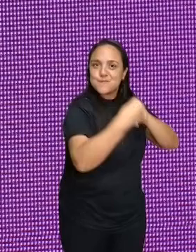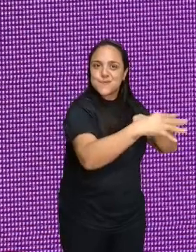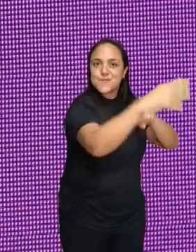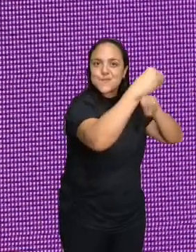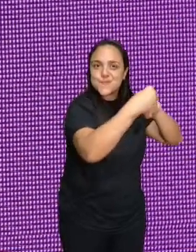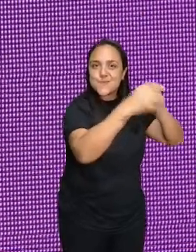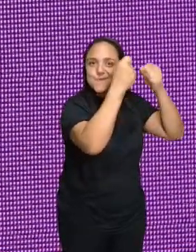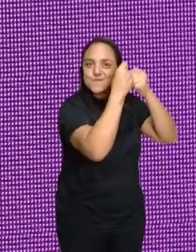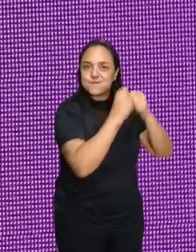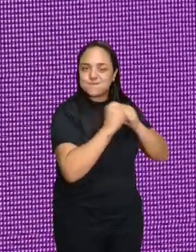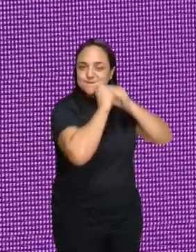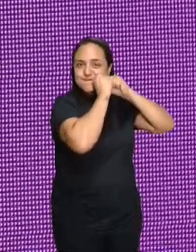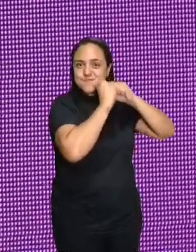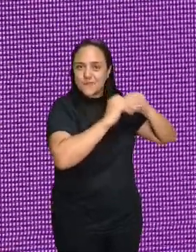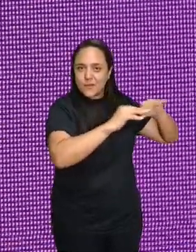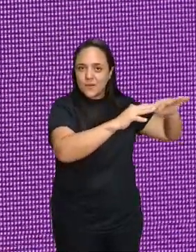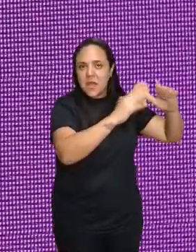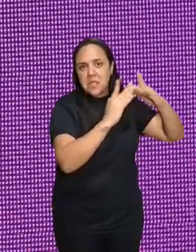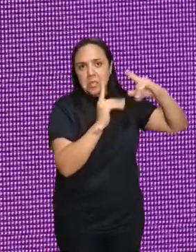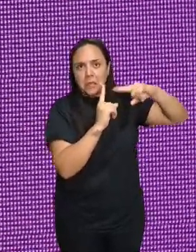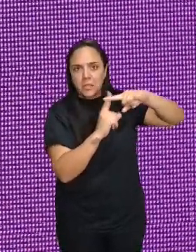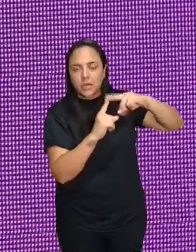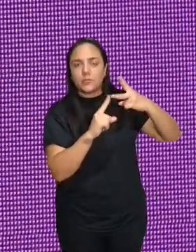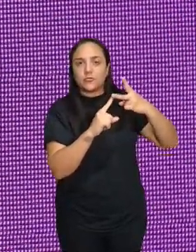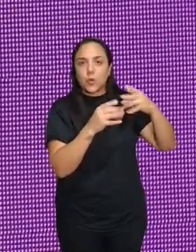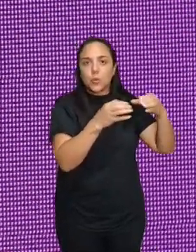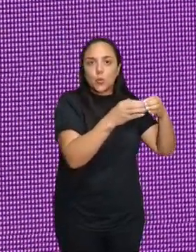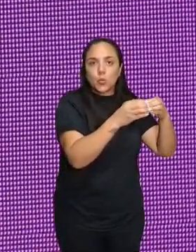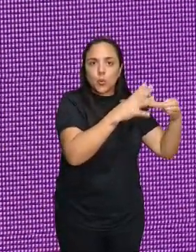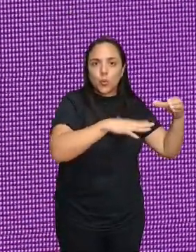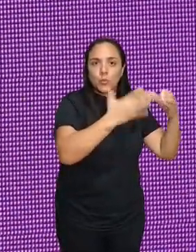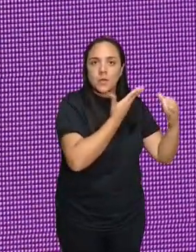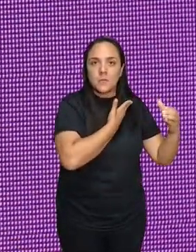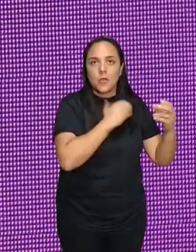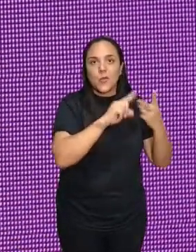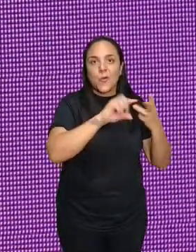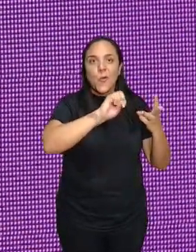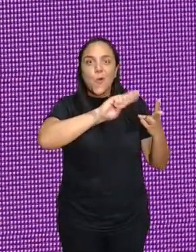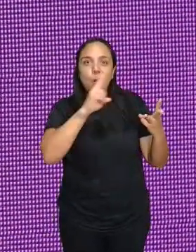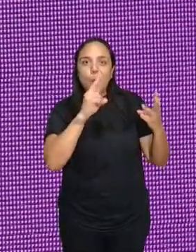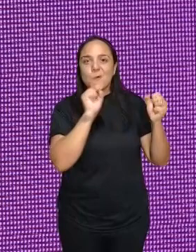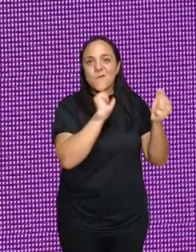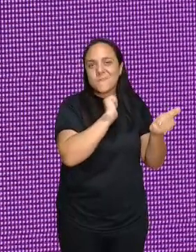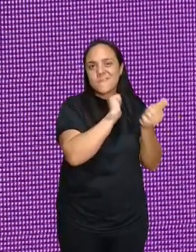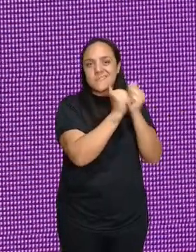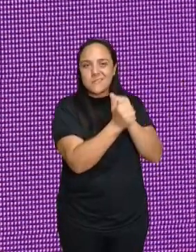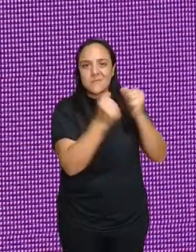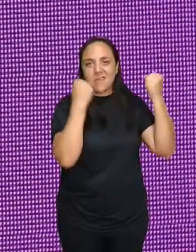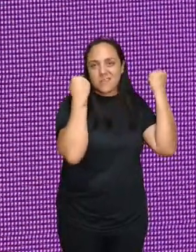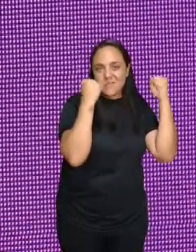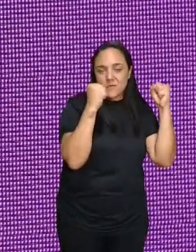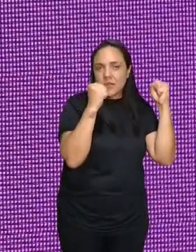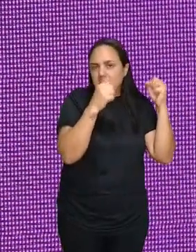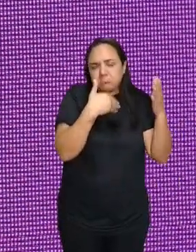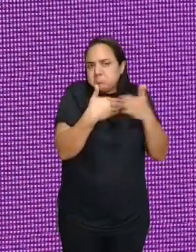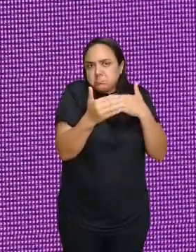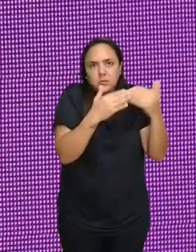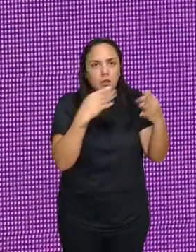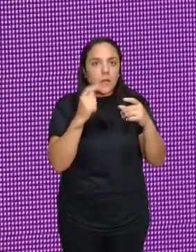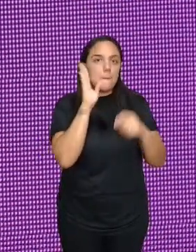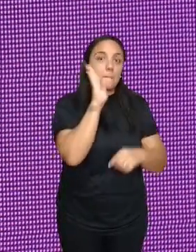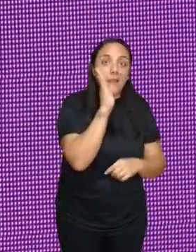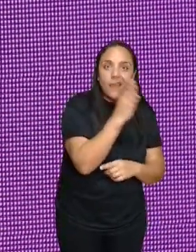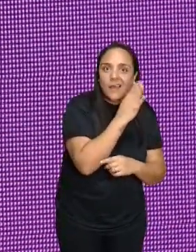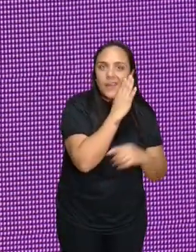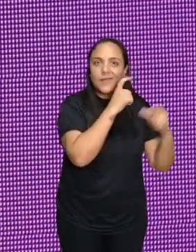amigas, na igreja, no, na sua hidroginástica, ou num barzinho, seja lá o que for, ou até através ministrando